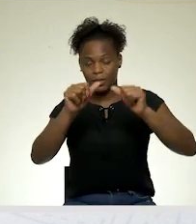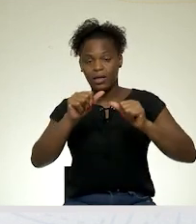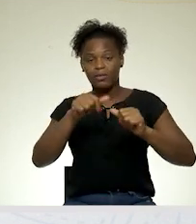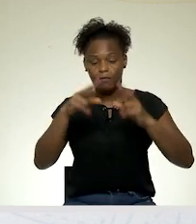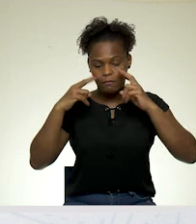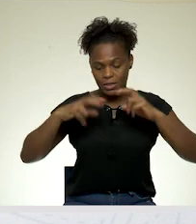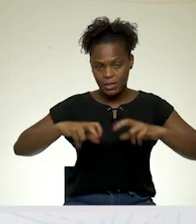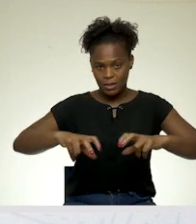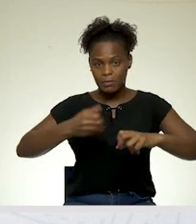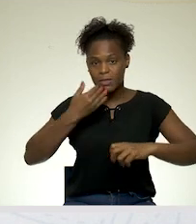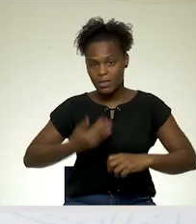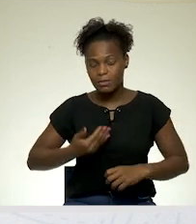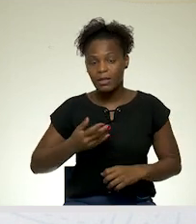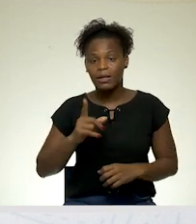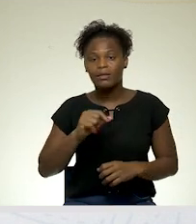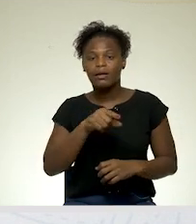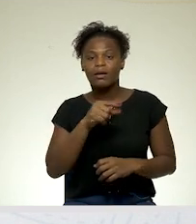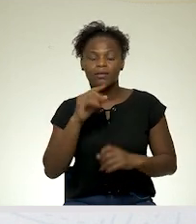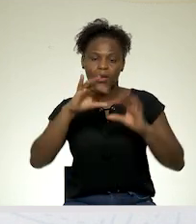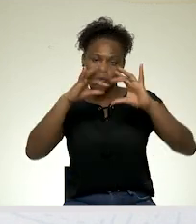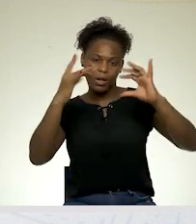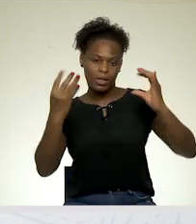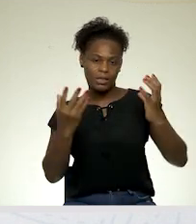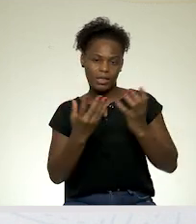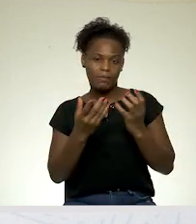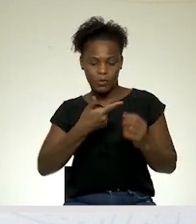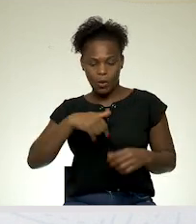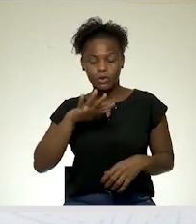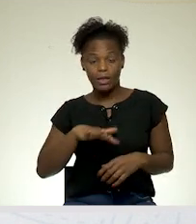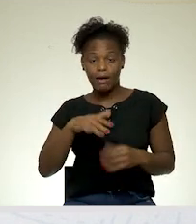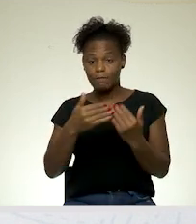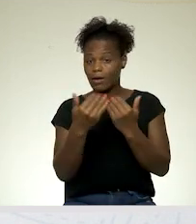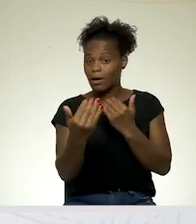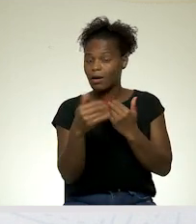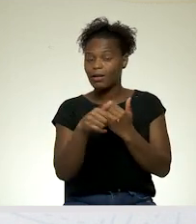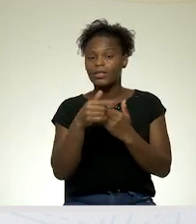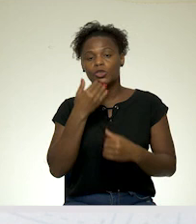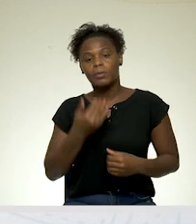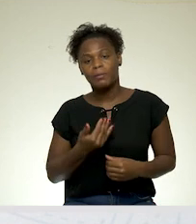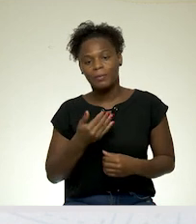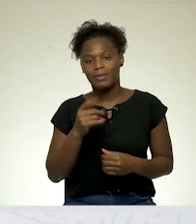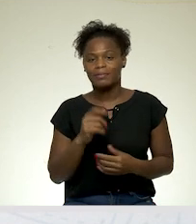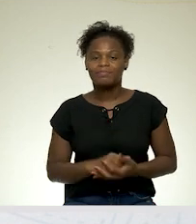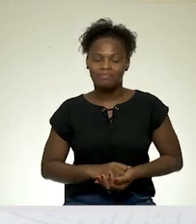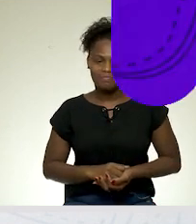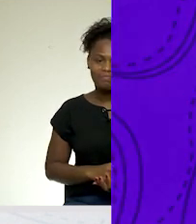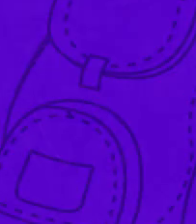uma investigação experimental da natureza. Estamos perante o